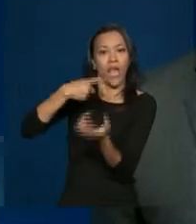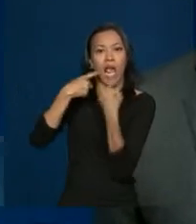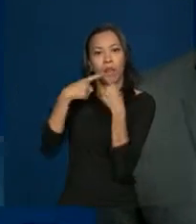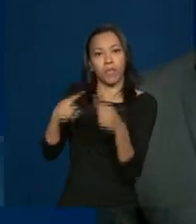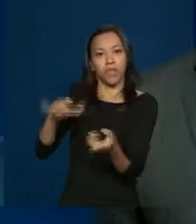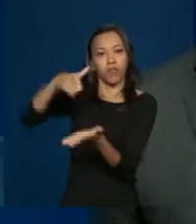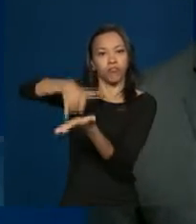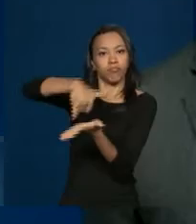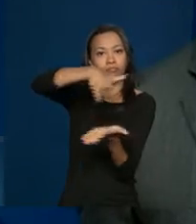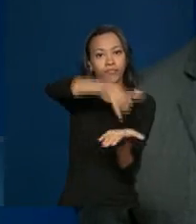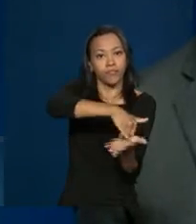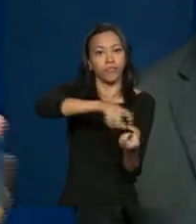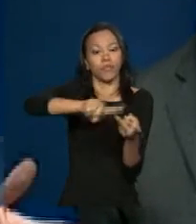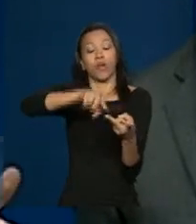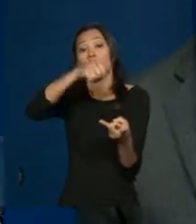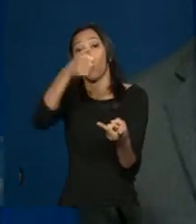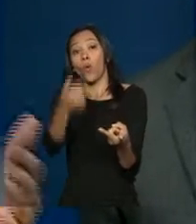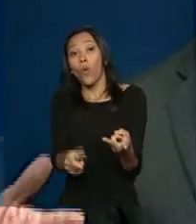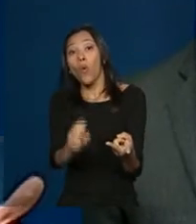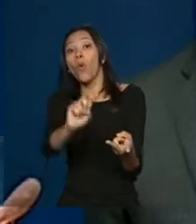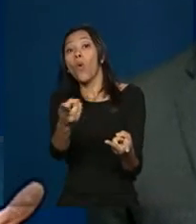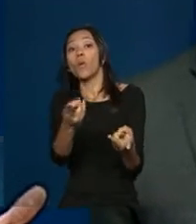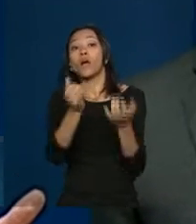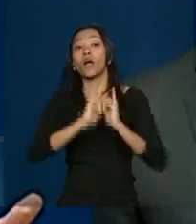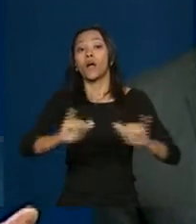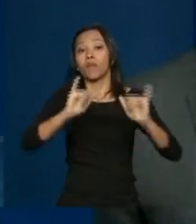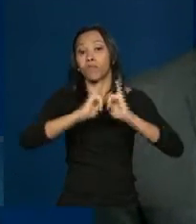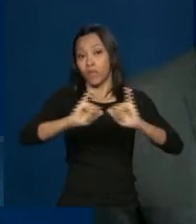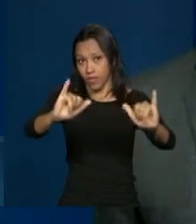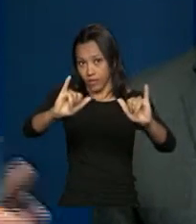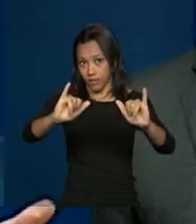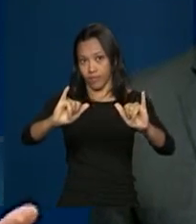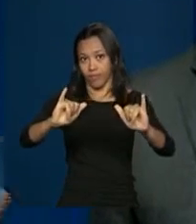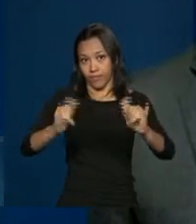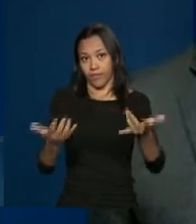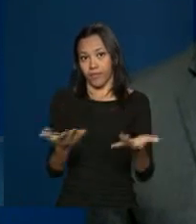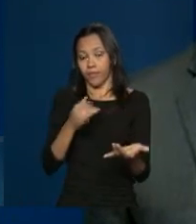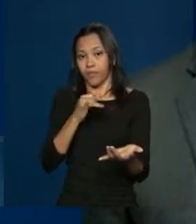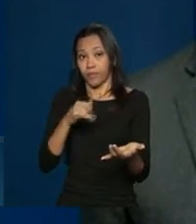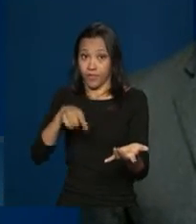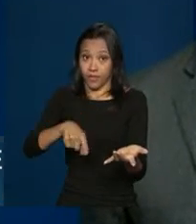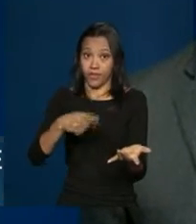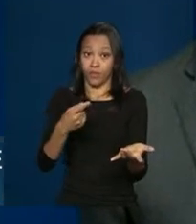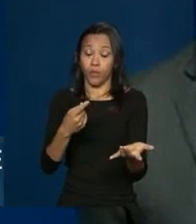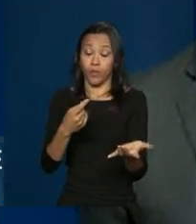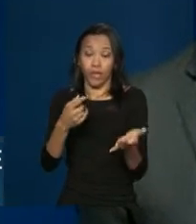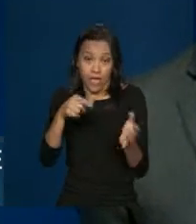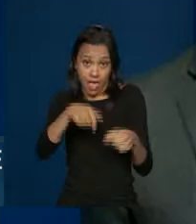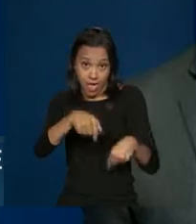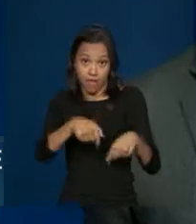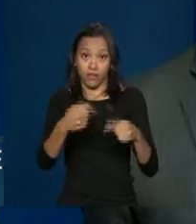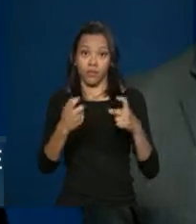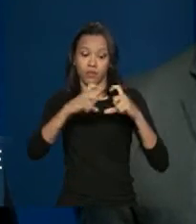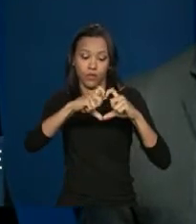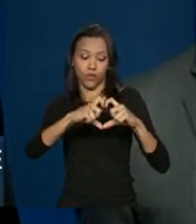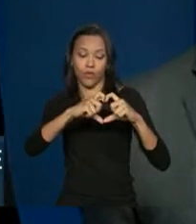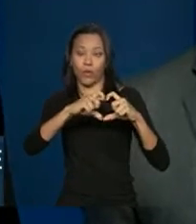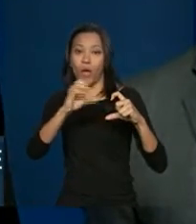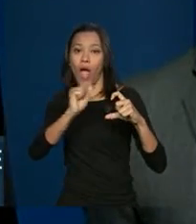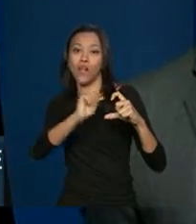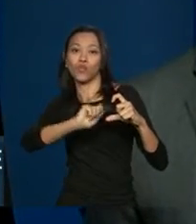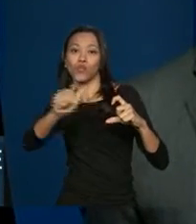Nações Unidas vem fazendo ao longo dos últimos anos, a campanha Coração Azul, e sensibiliza, esclarece